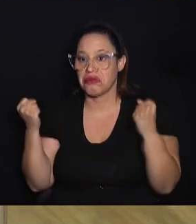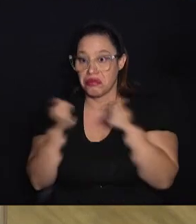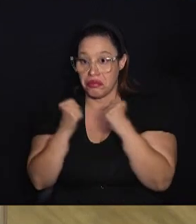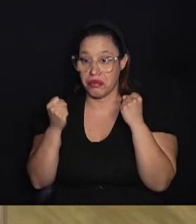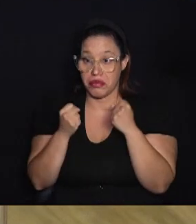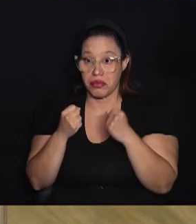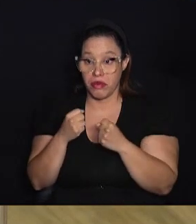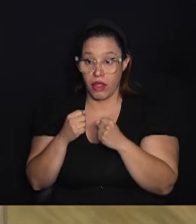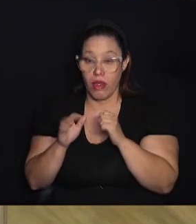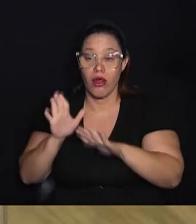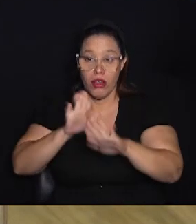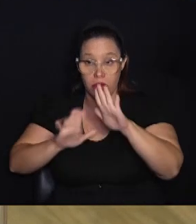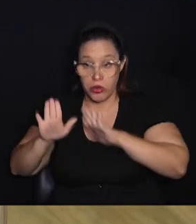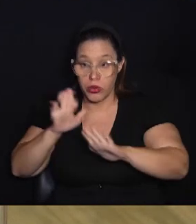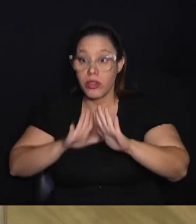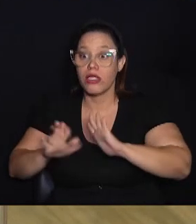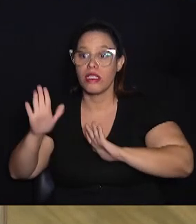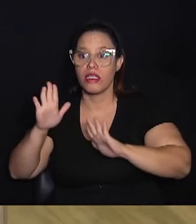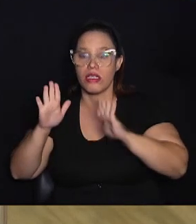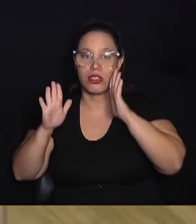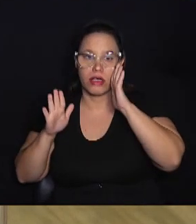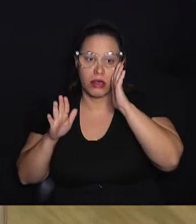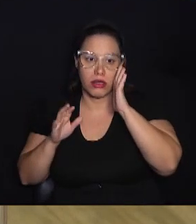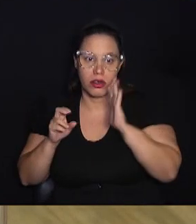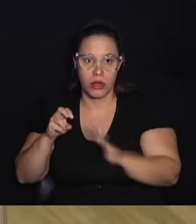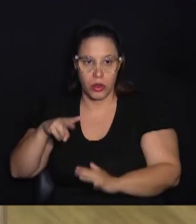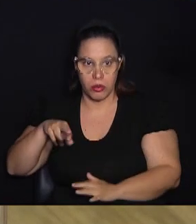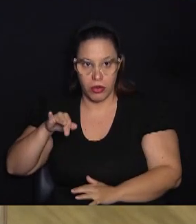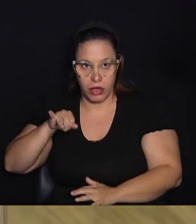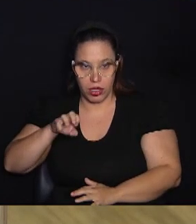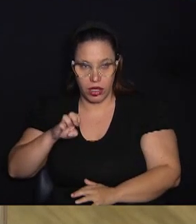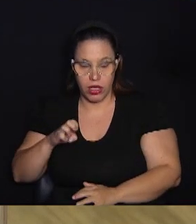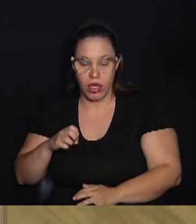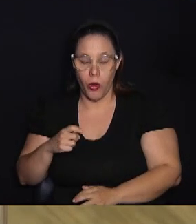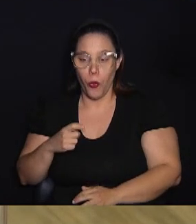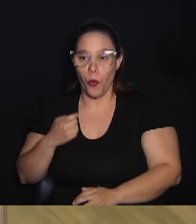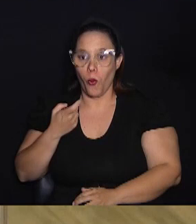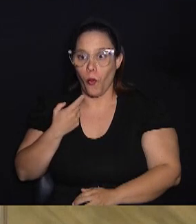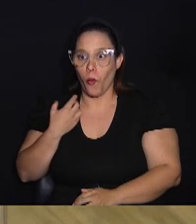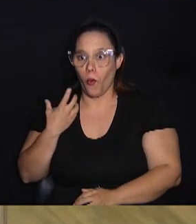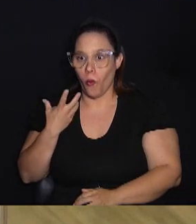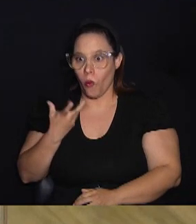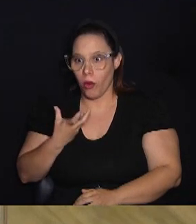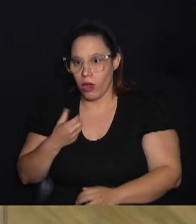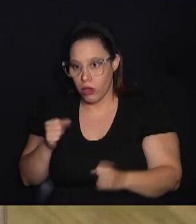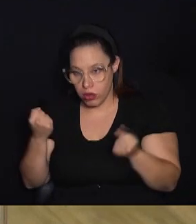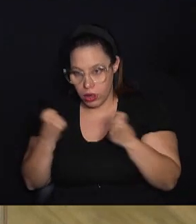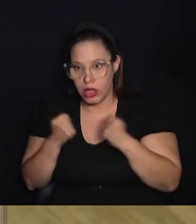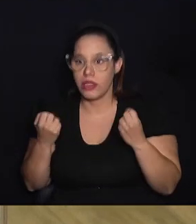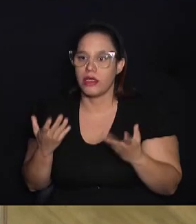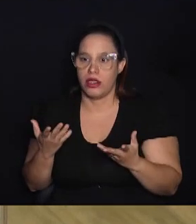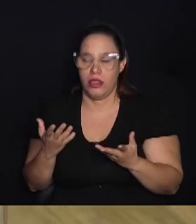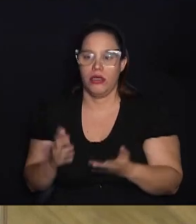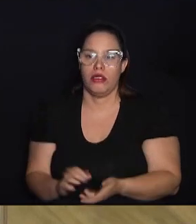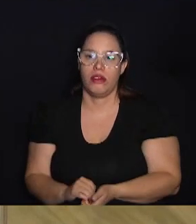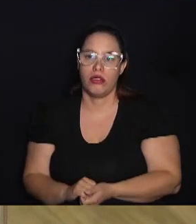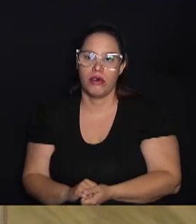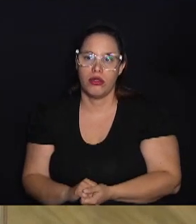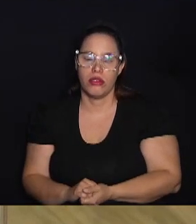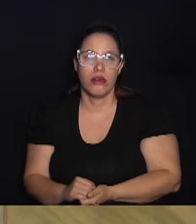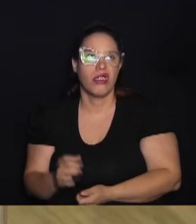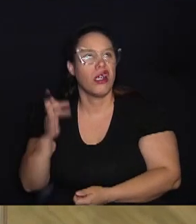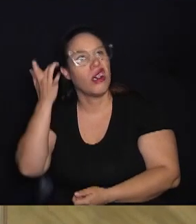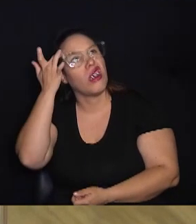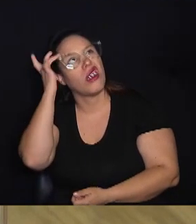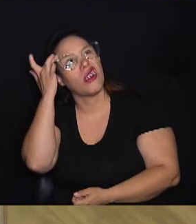tem que cuidar com essa questão quando a gente fala da da humidade relativa do ar quando tá muito seco a gente precisa cuidar na hora do exercício né é eu acho que uma das